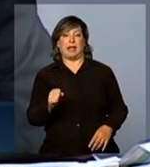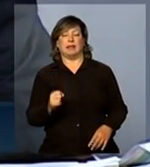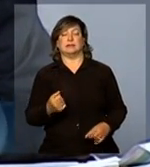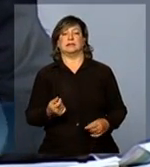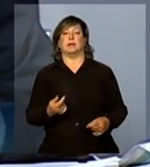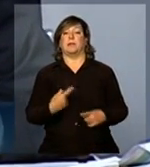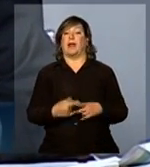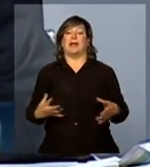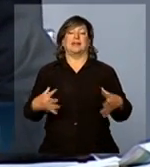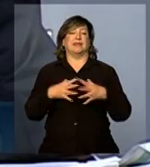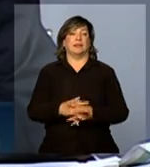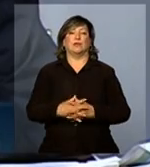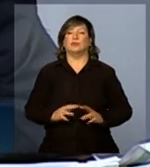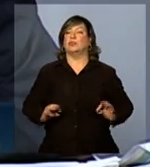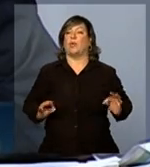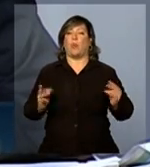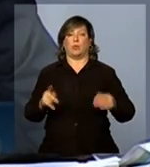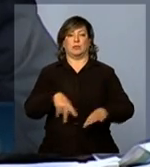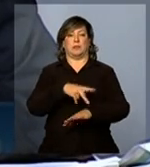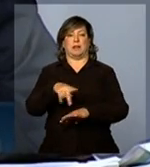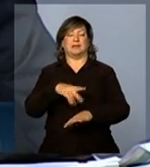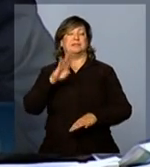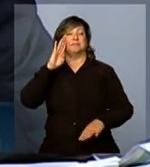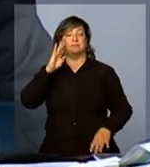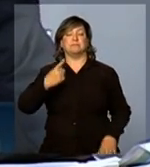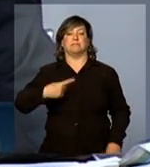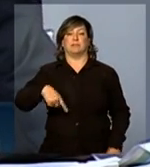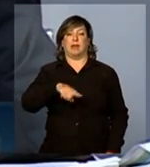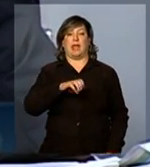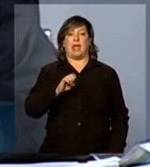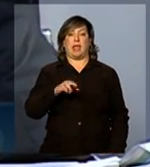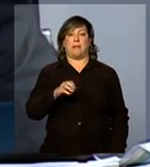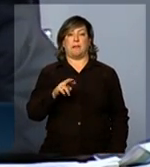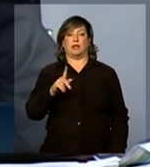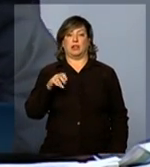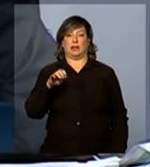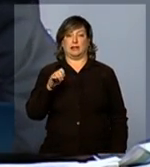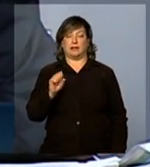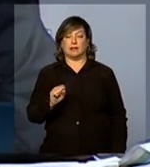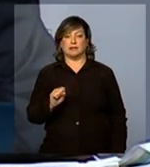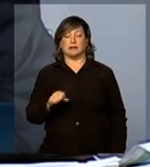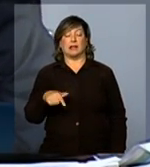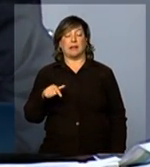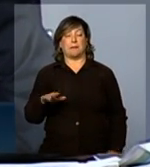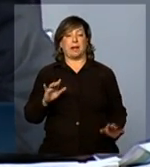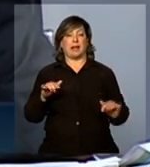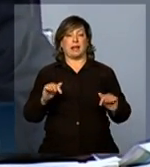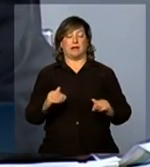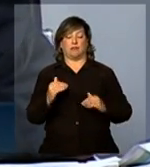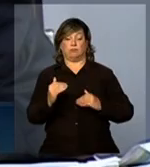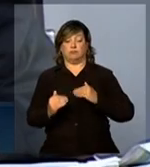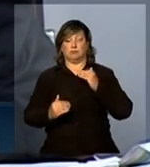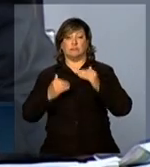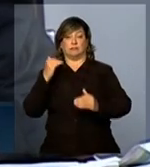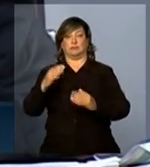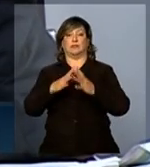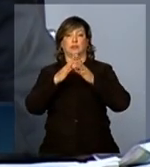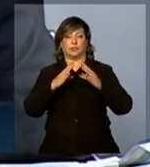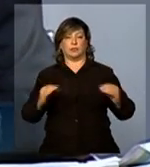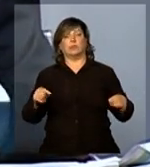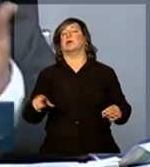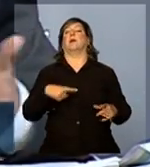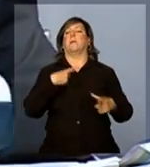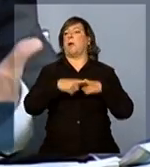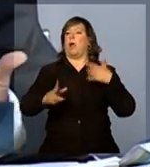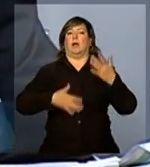e principalmente os emergentes. Portanto, uma vez superada esta turbulência, que é passageira, é